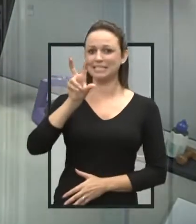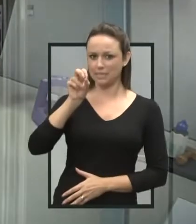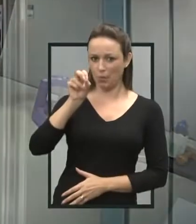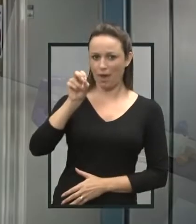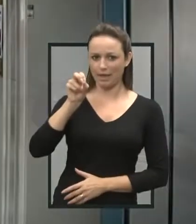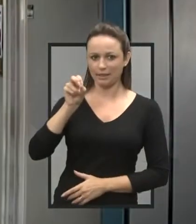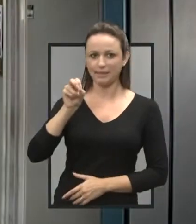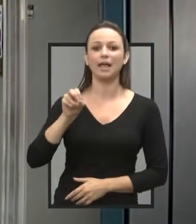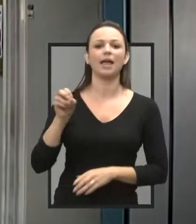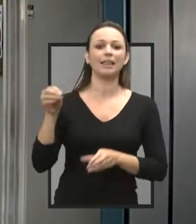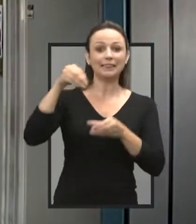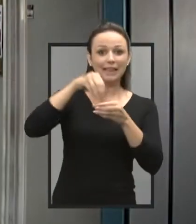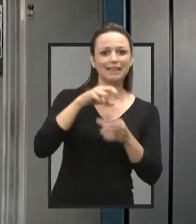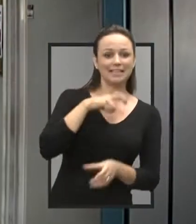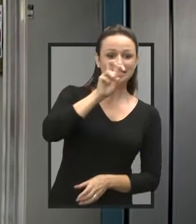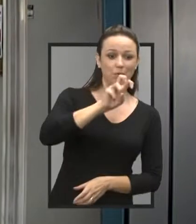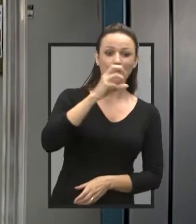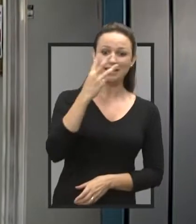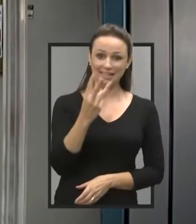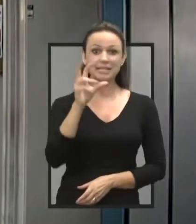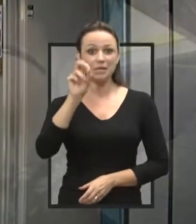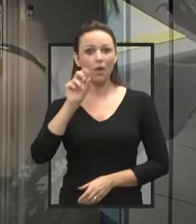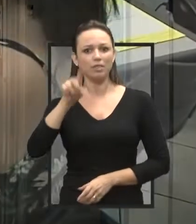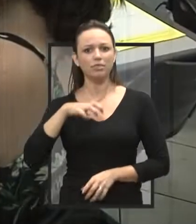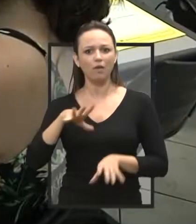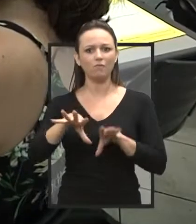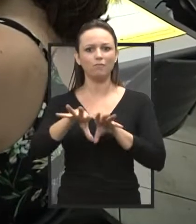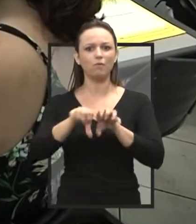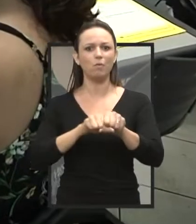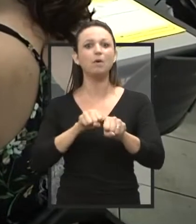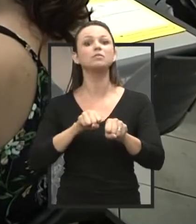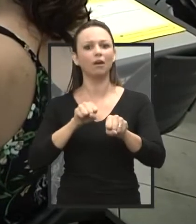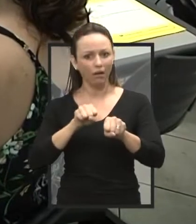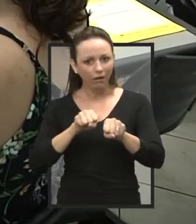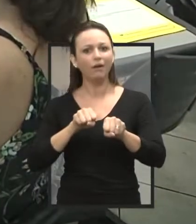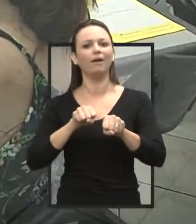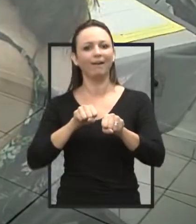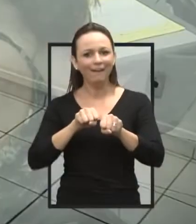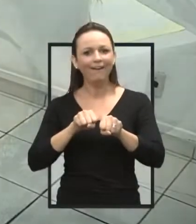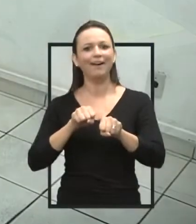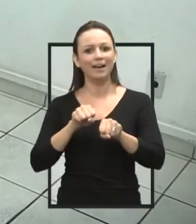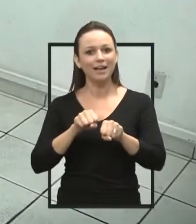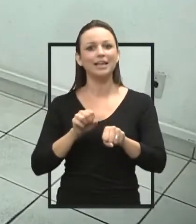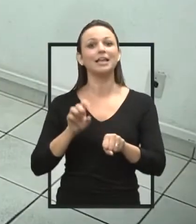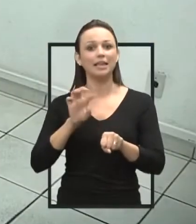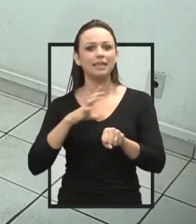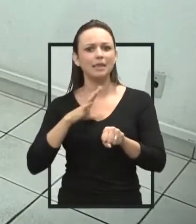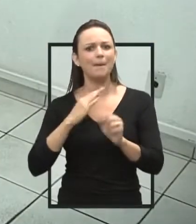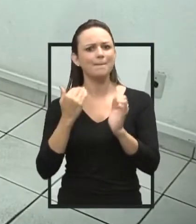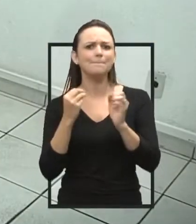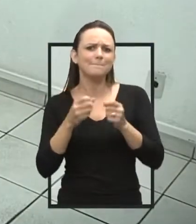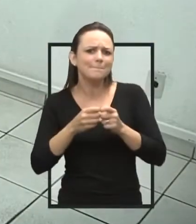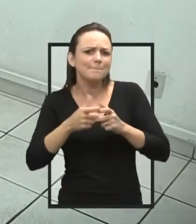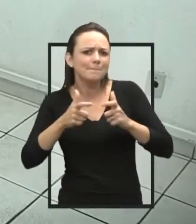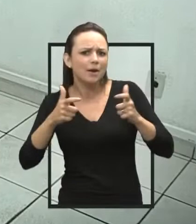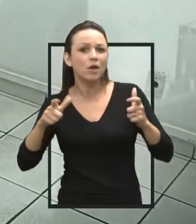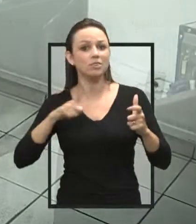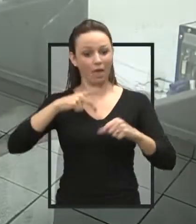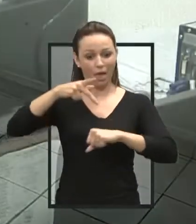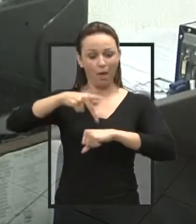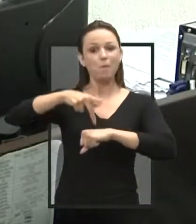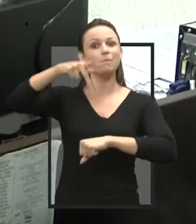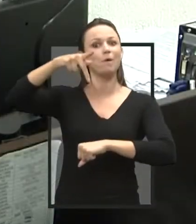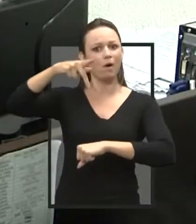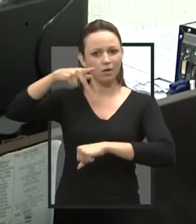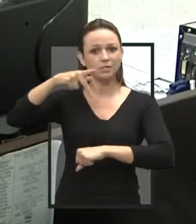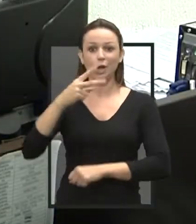50 dos 53 funcionários do Poder Legislativo têm ensino superior, sendo que boa parte conta com